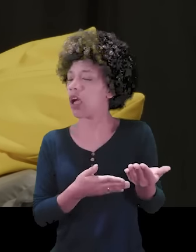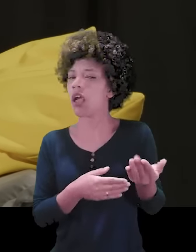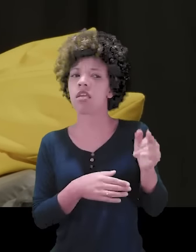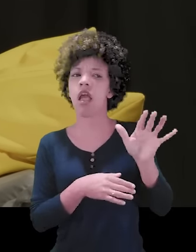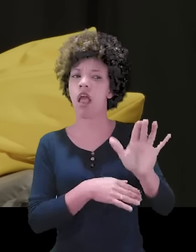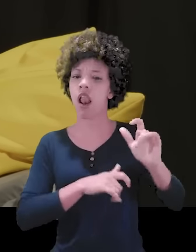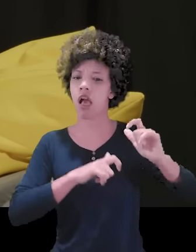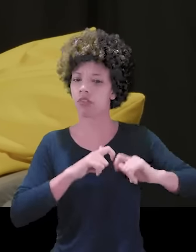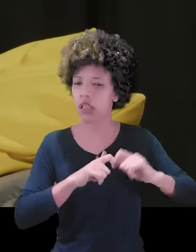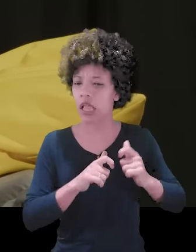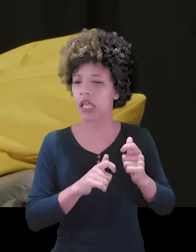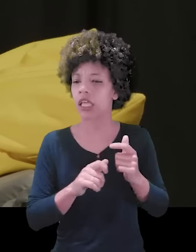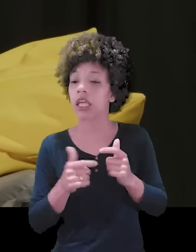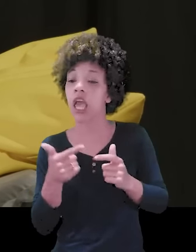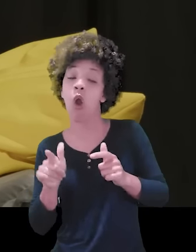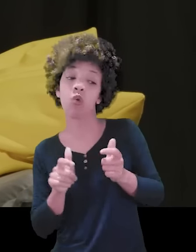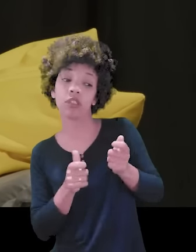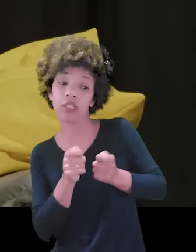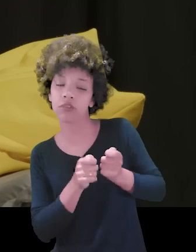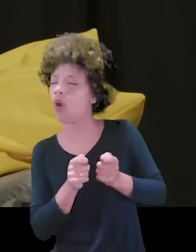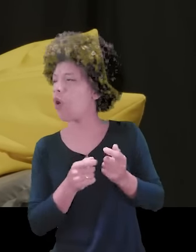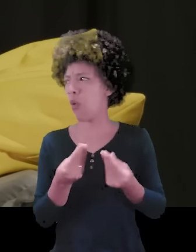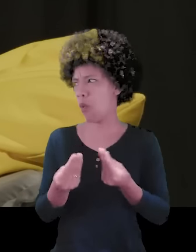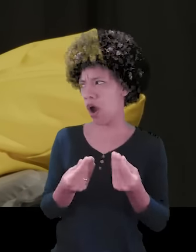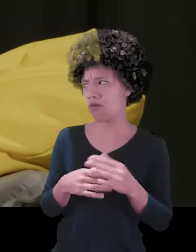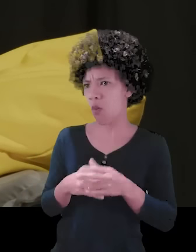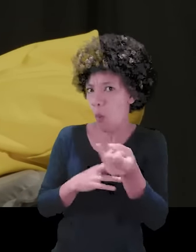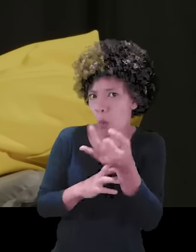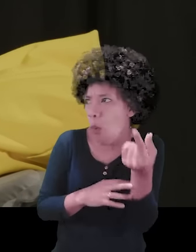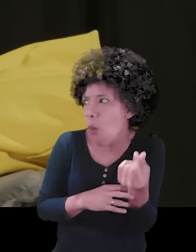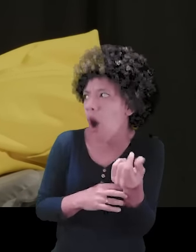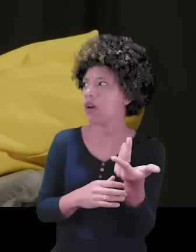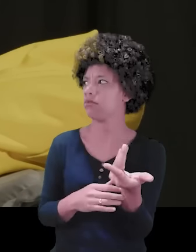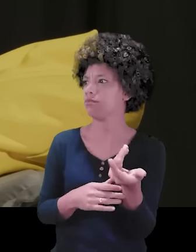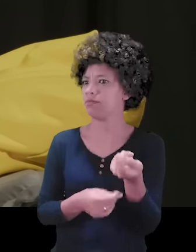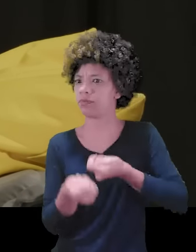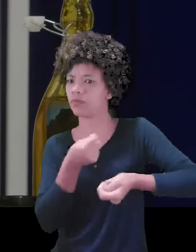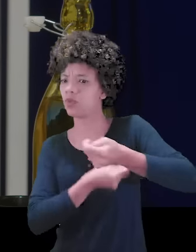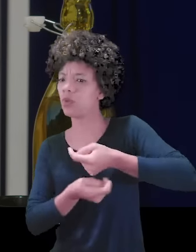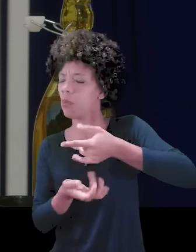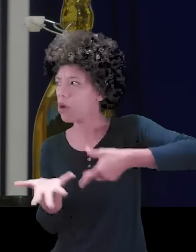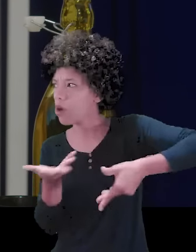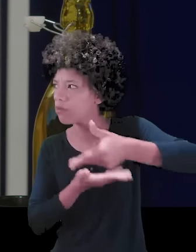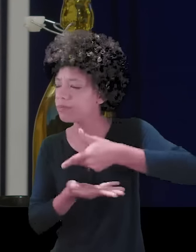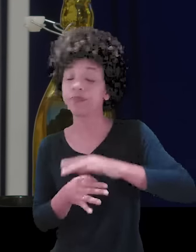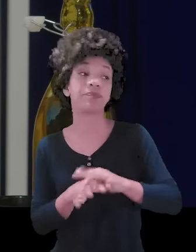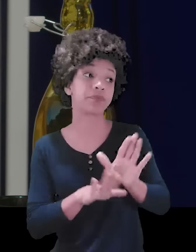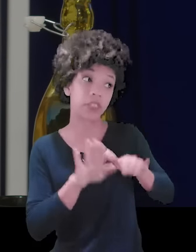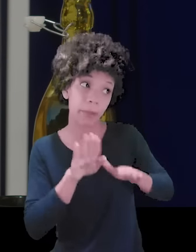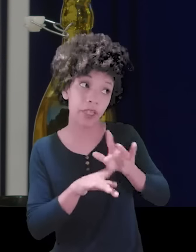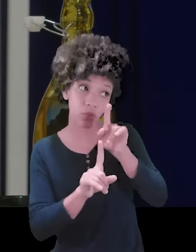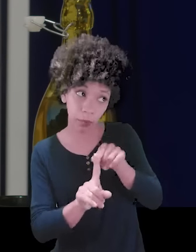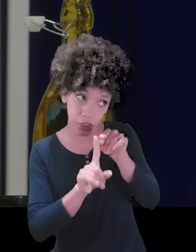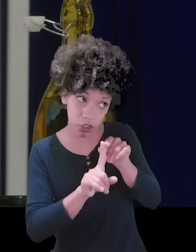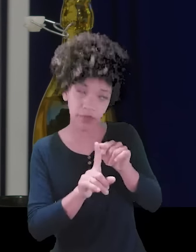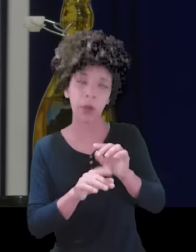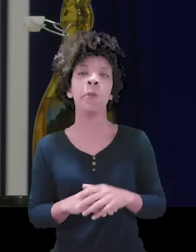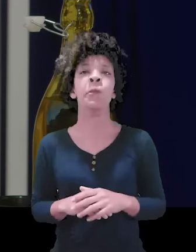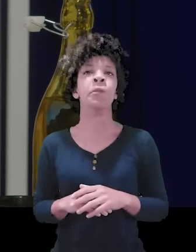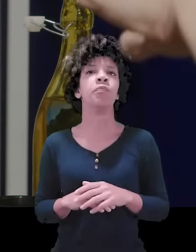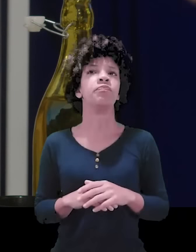pessoa que explorou qual que é o valor que está falando de quanto quanto que isso movimenta no mundo depende da finalidade